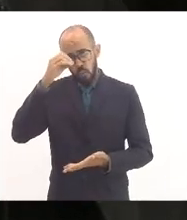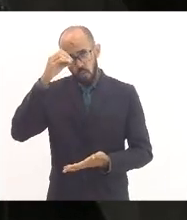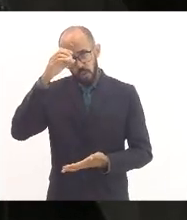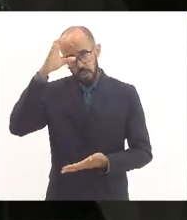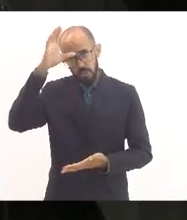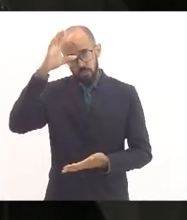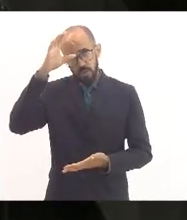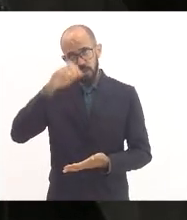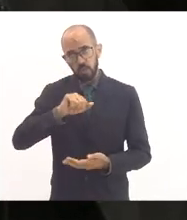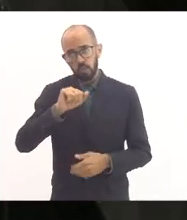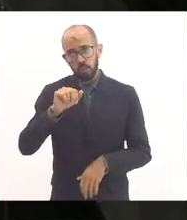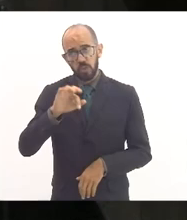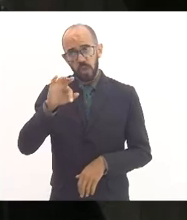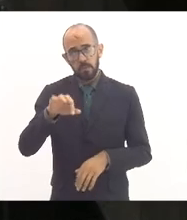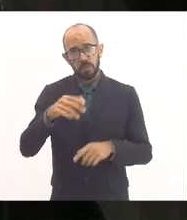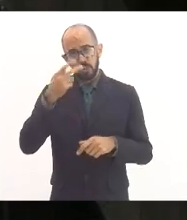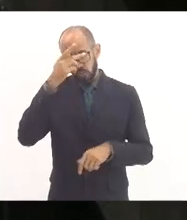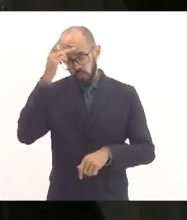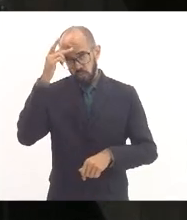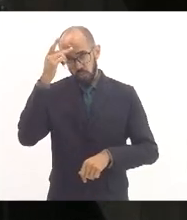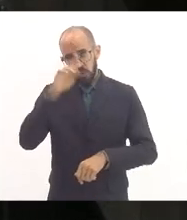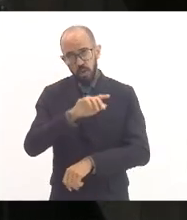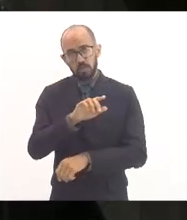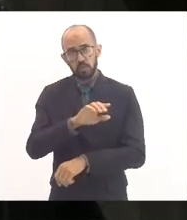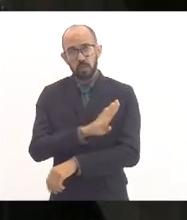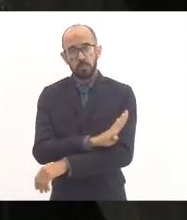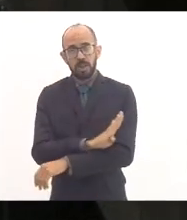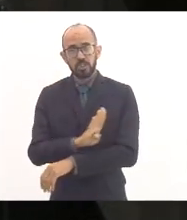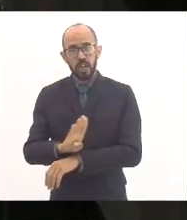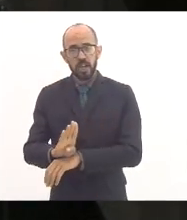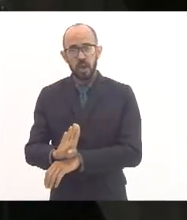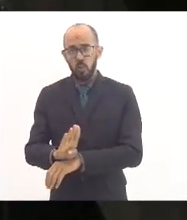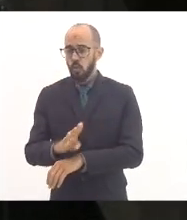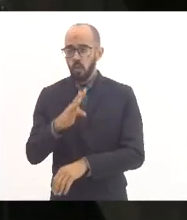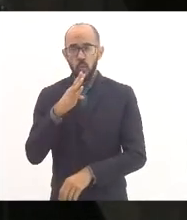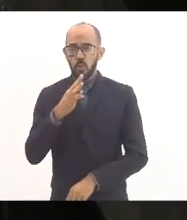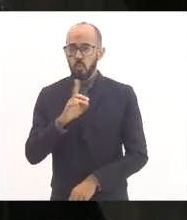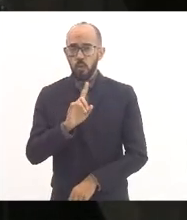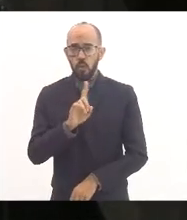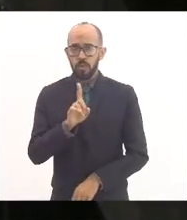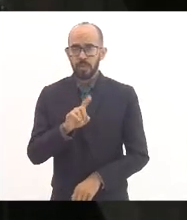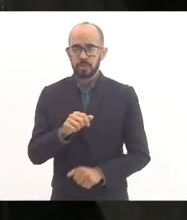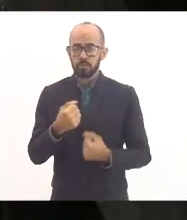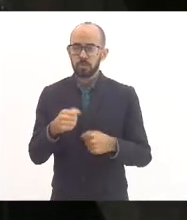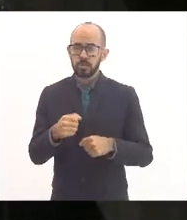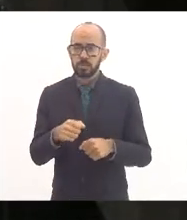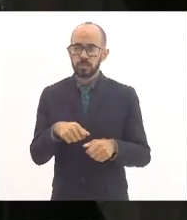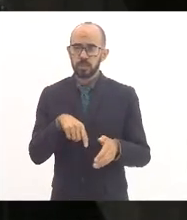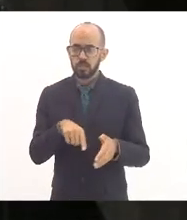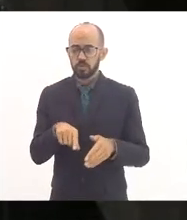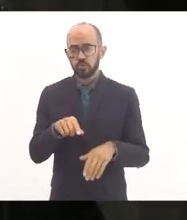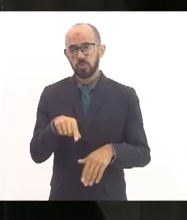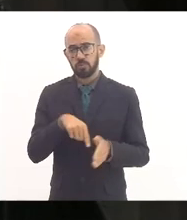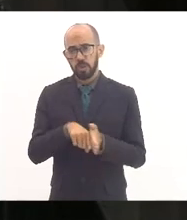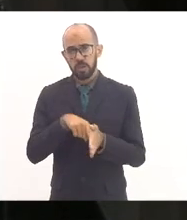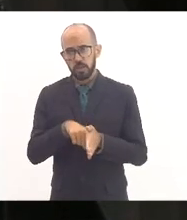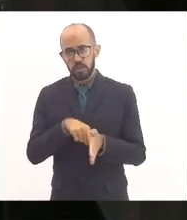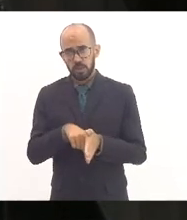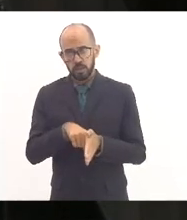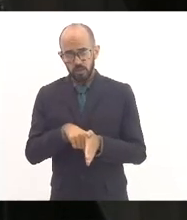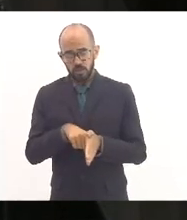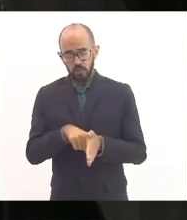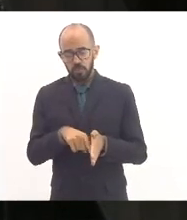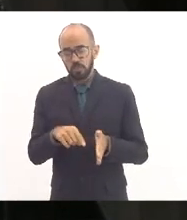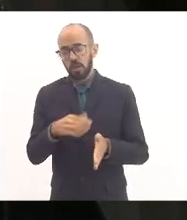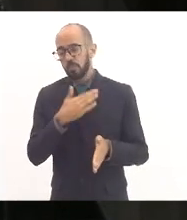que o Bacharel direito eu não conheço aí eu preciso de conhecimento um médico então precisa de um preto Legista na Instituição Então esse é o